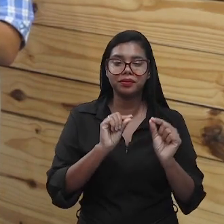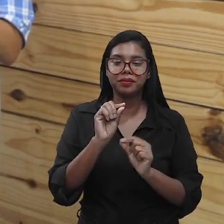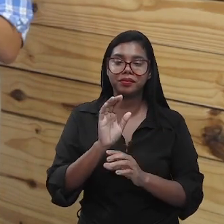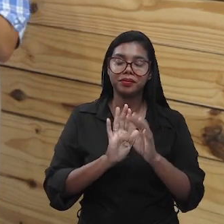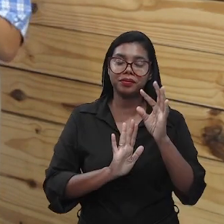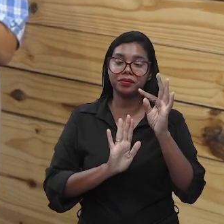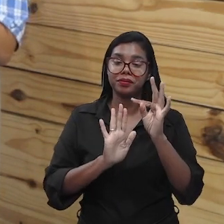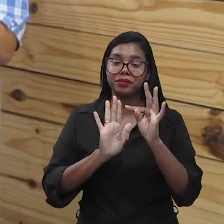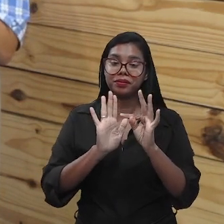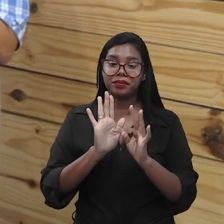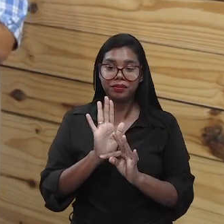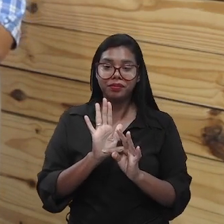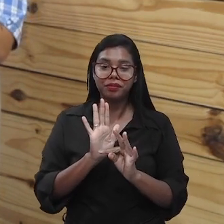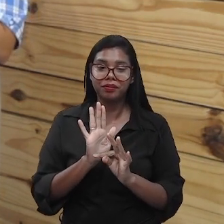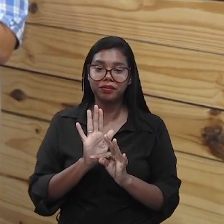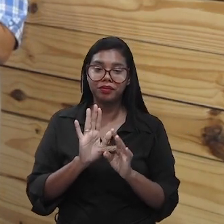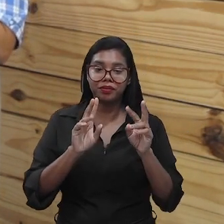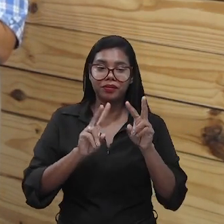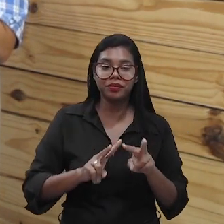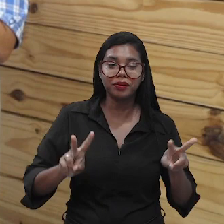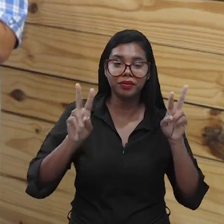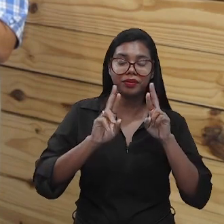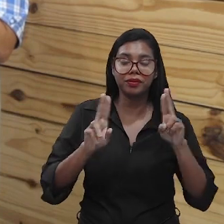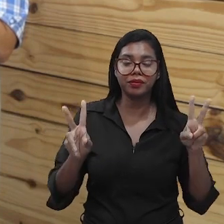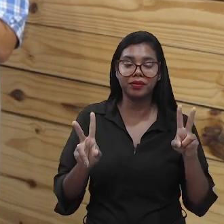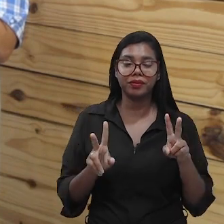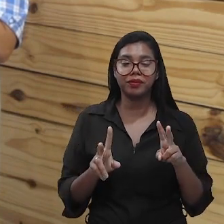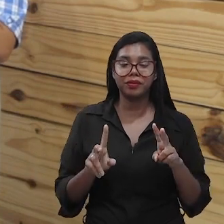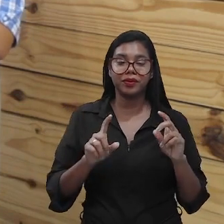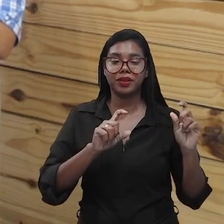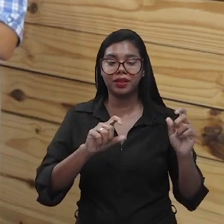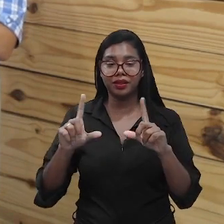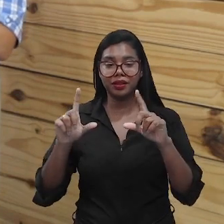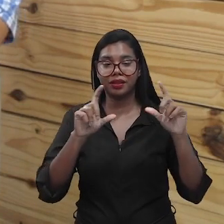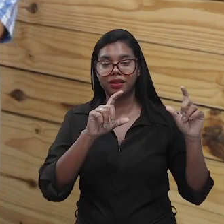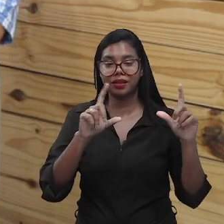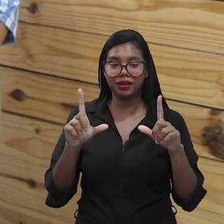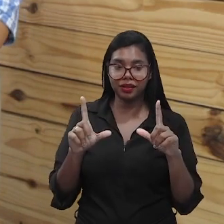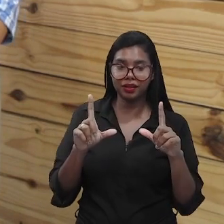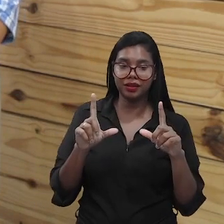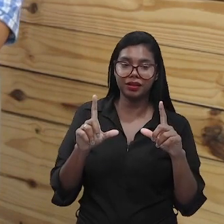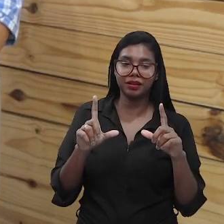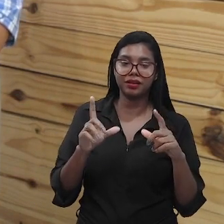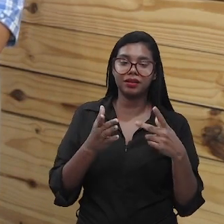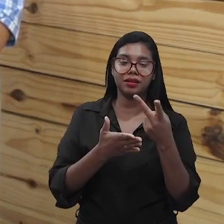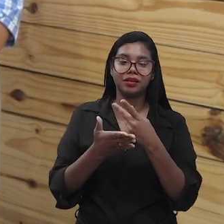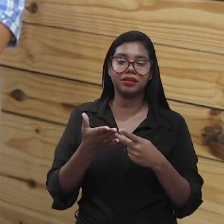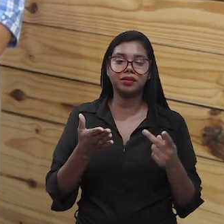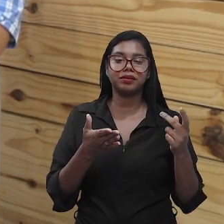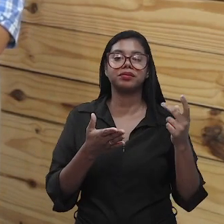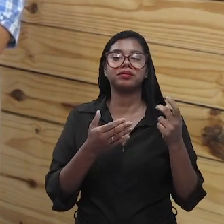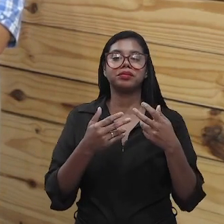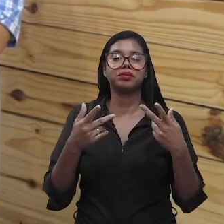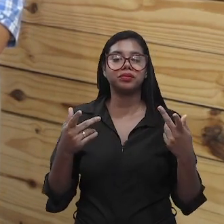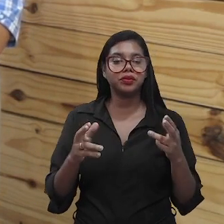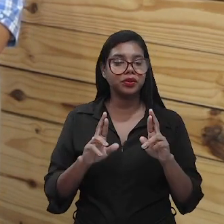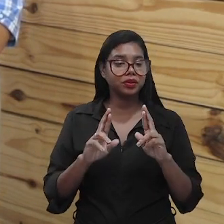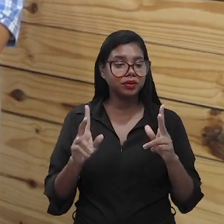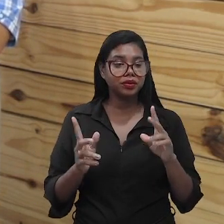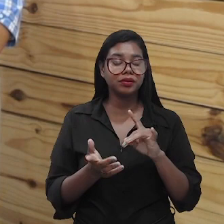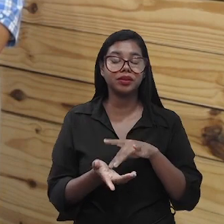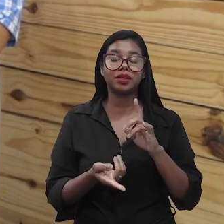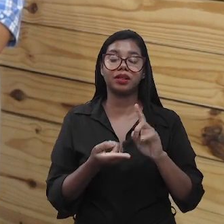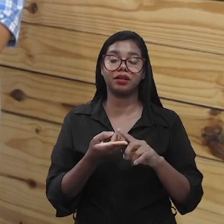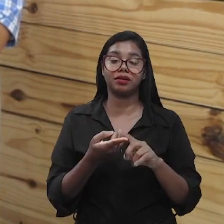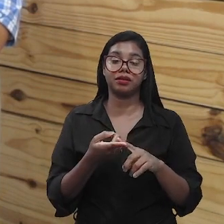no audiovisual. O ritmo é diferente, as imagens são diferentes. Então, por exemplo, tem um limite ali para chamar a atenção